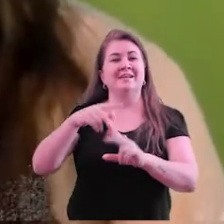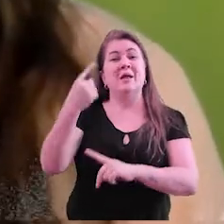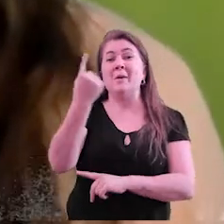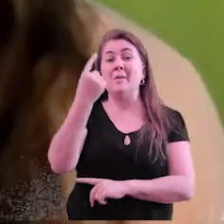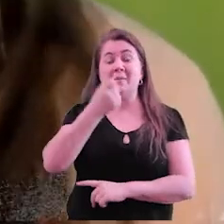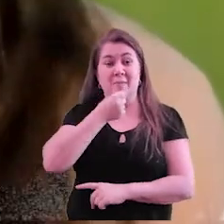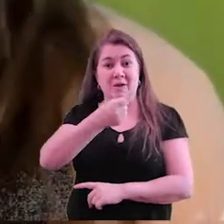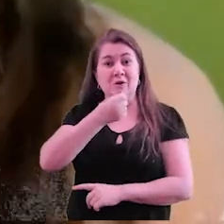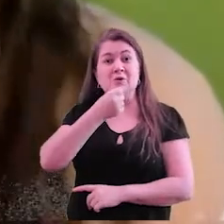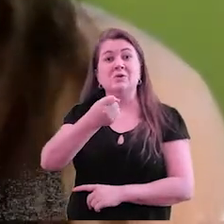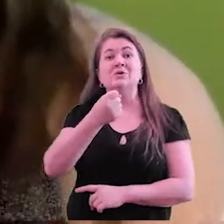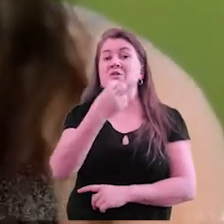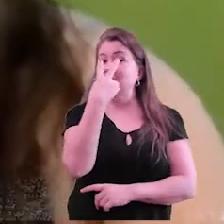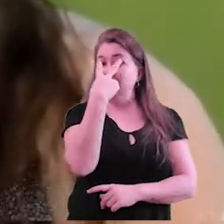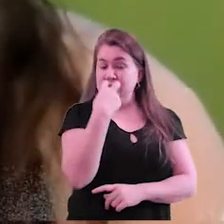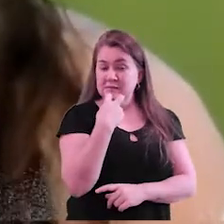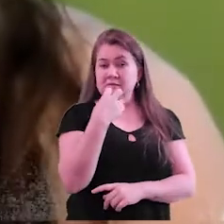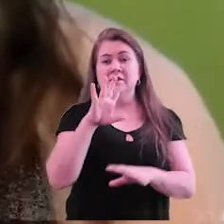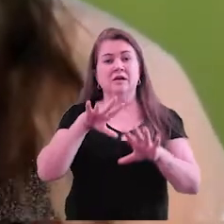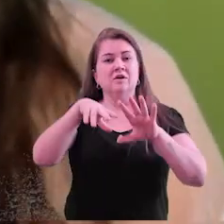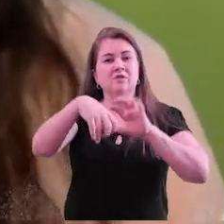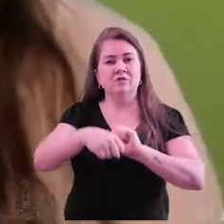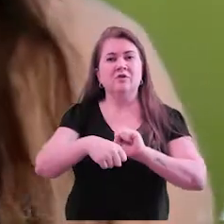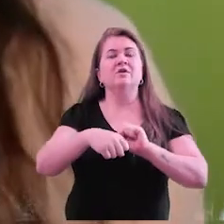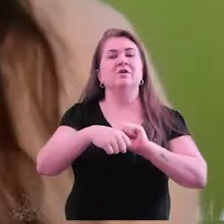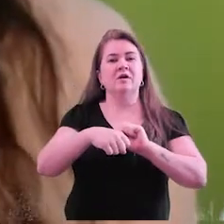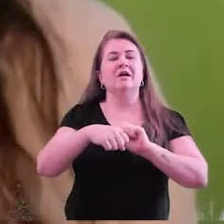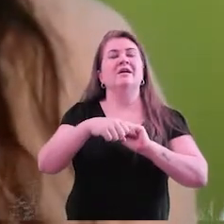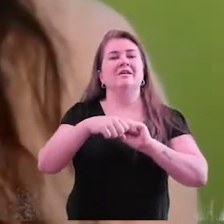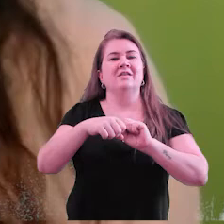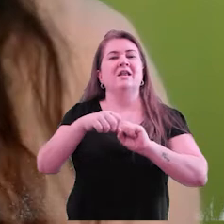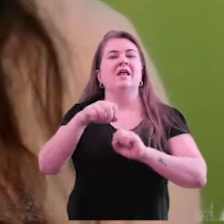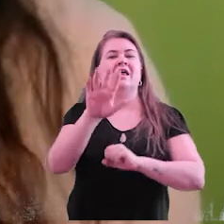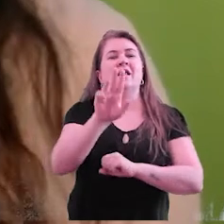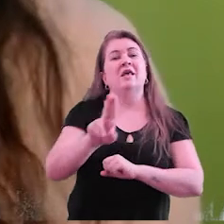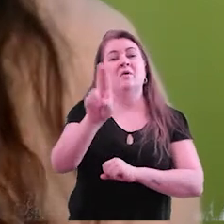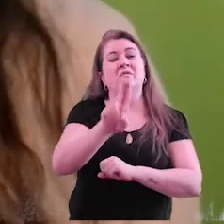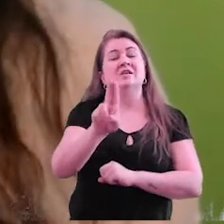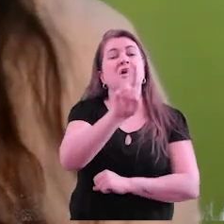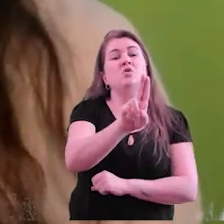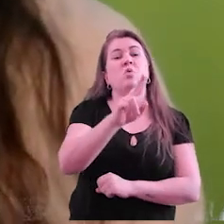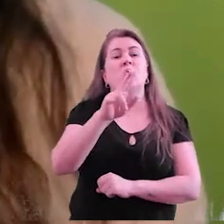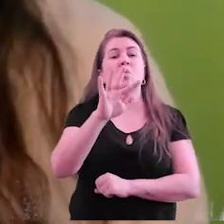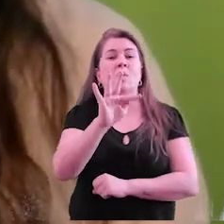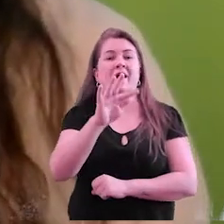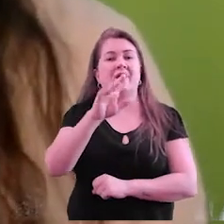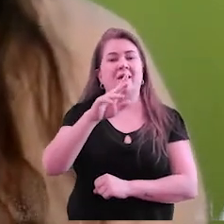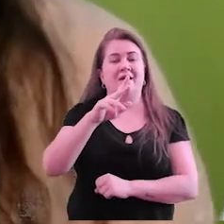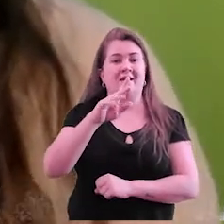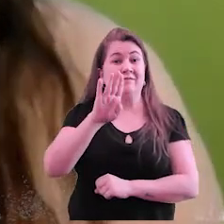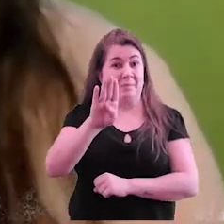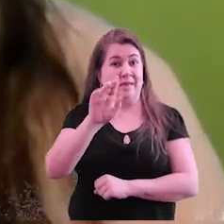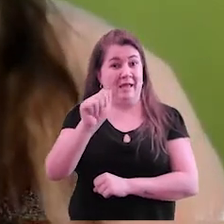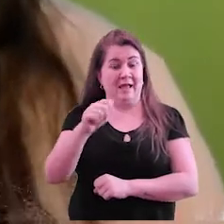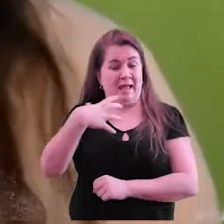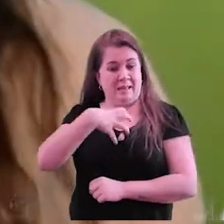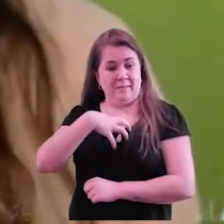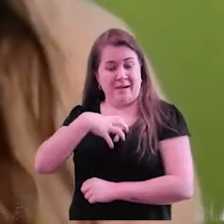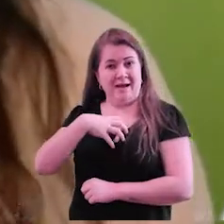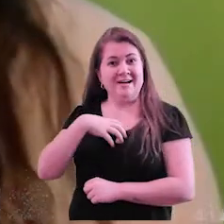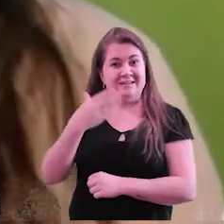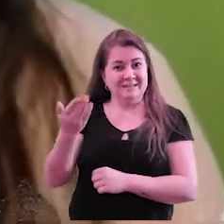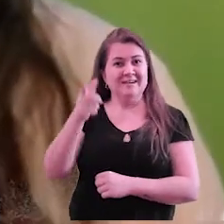é a Universidade Federal da Bahia, e uma pessoa de grande destaque na comunicação da